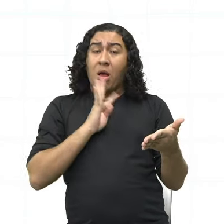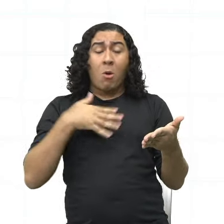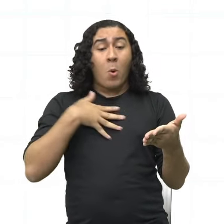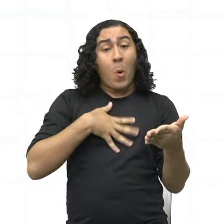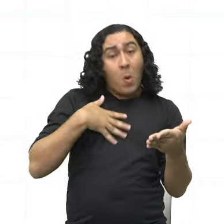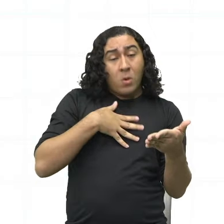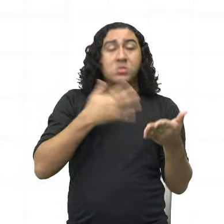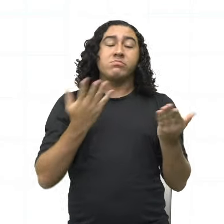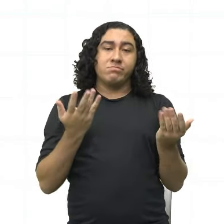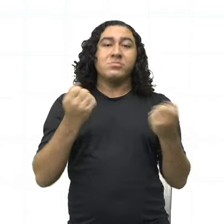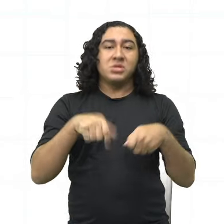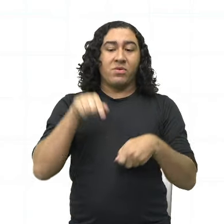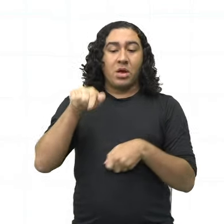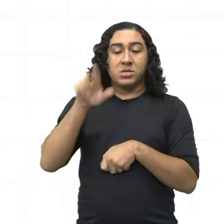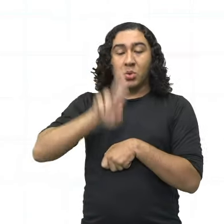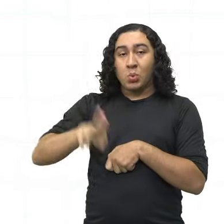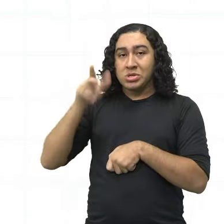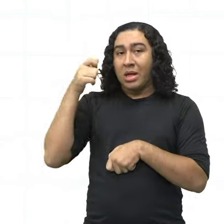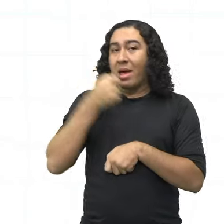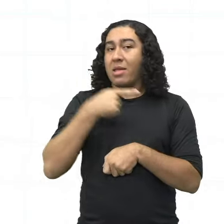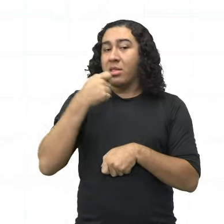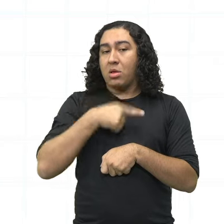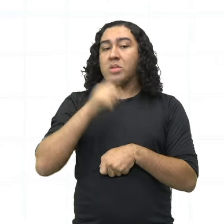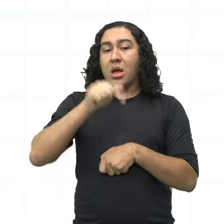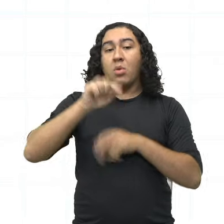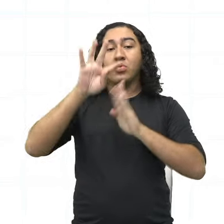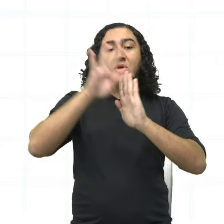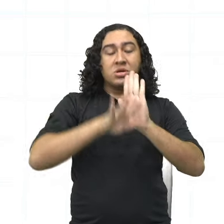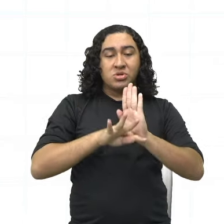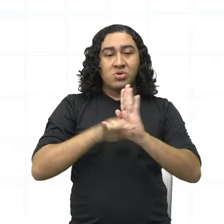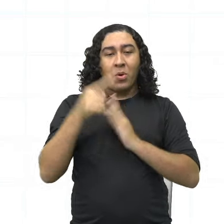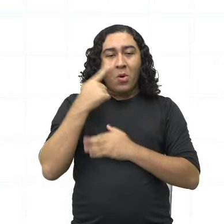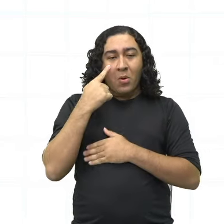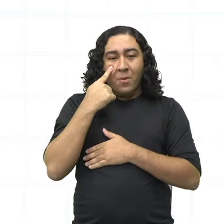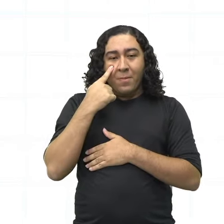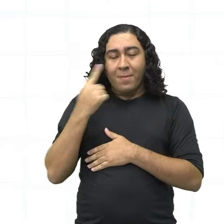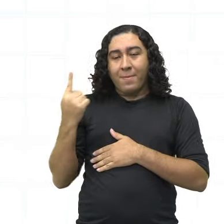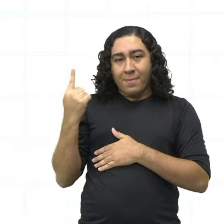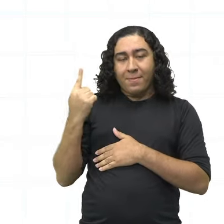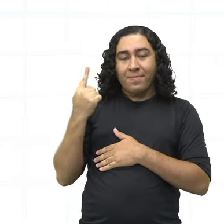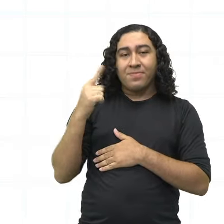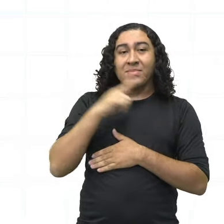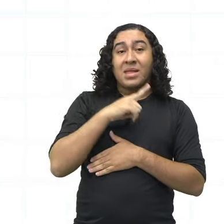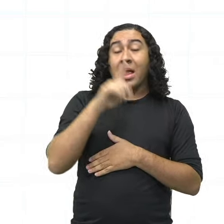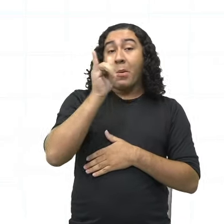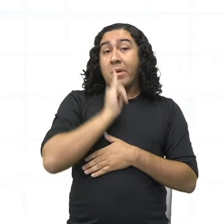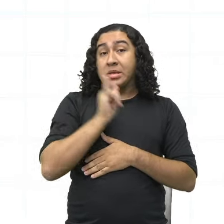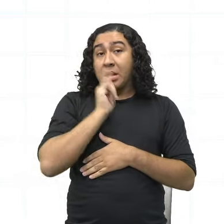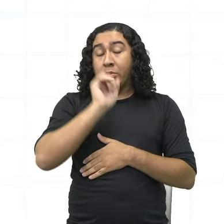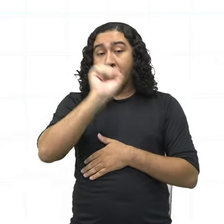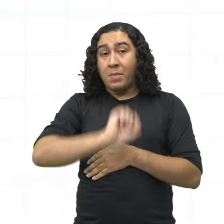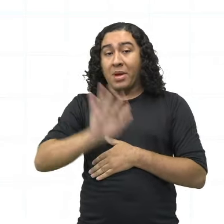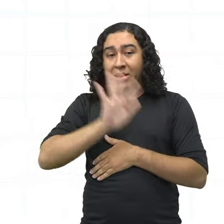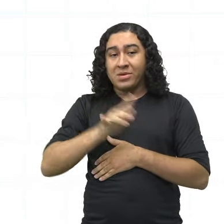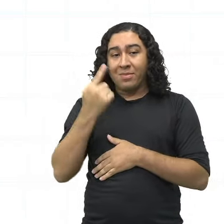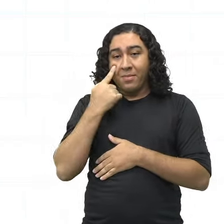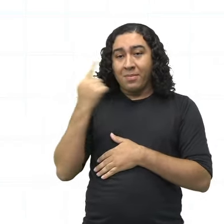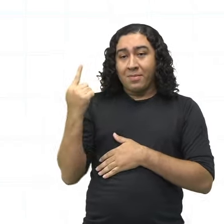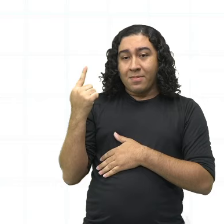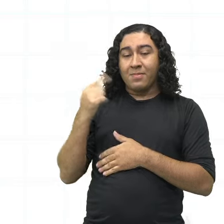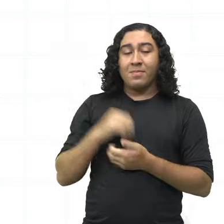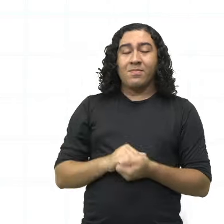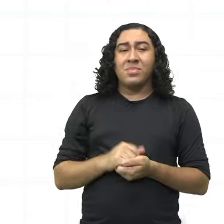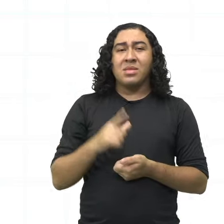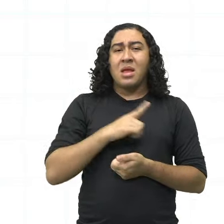temos, então, a anedota como, né, sendo um texto humorístico. Aí a gente tem aí o nosso exemplo, né?